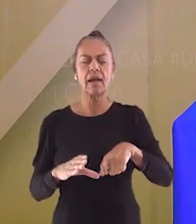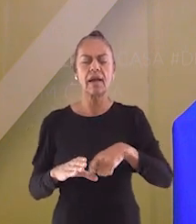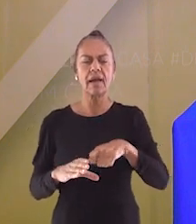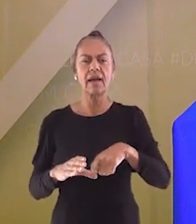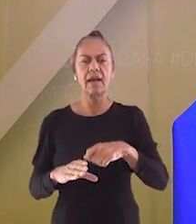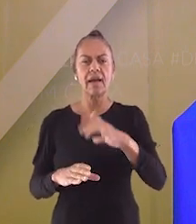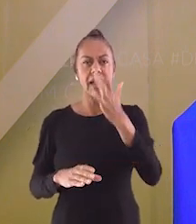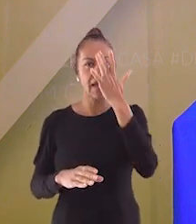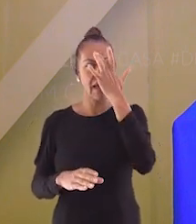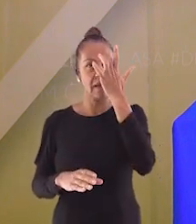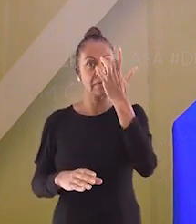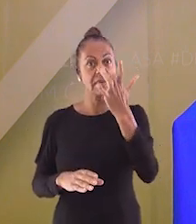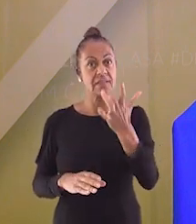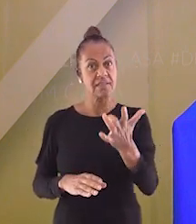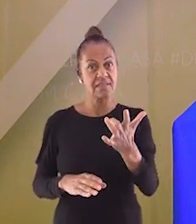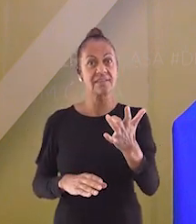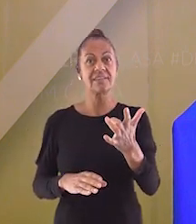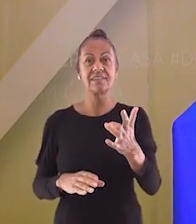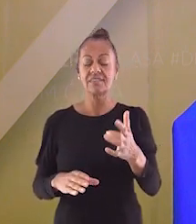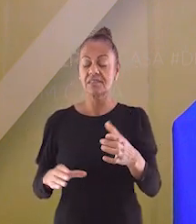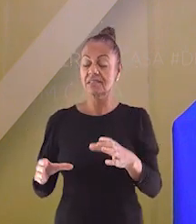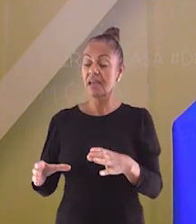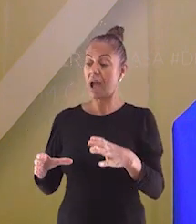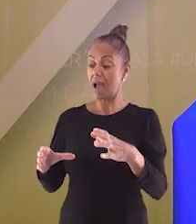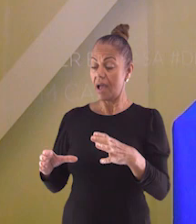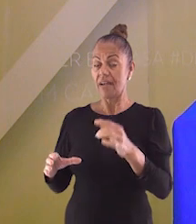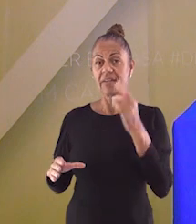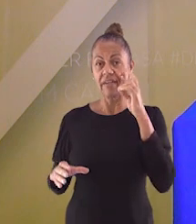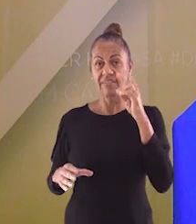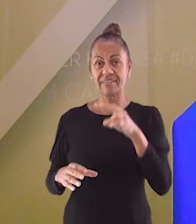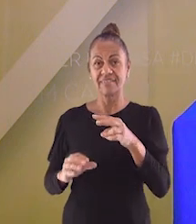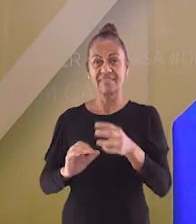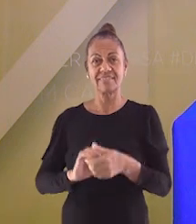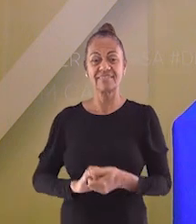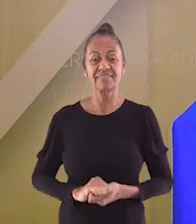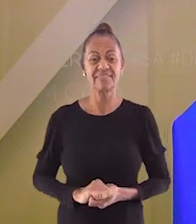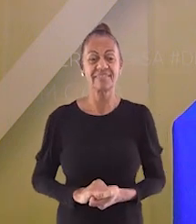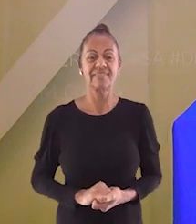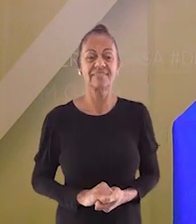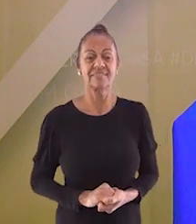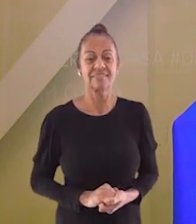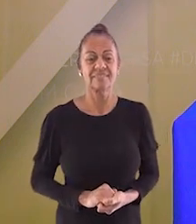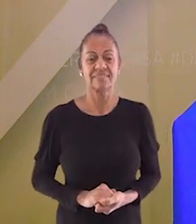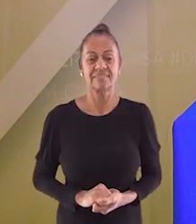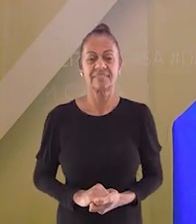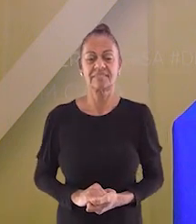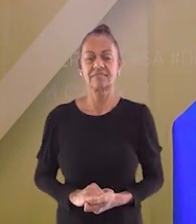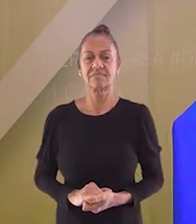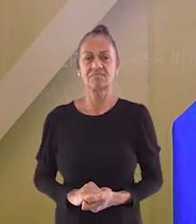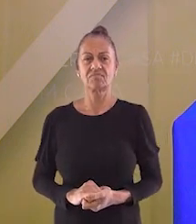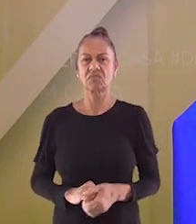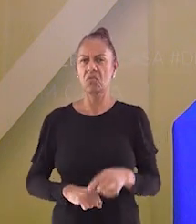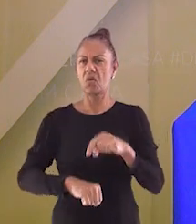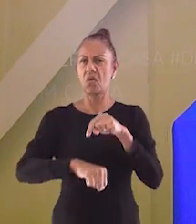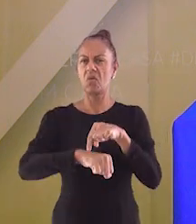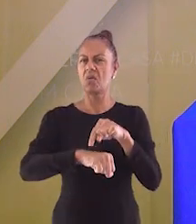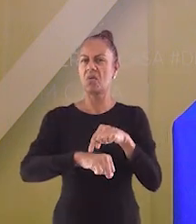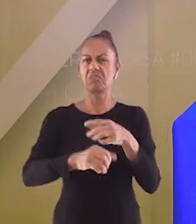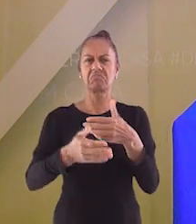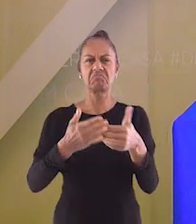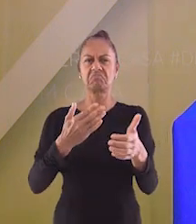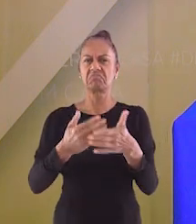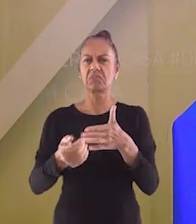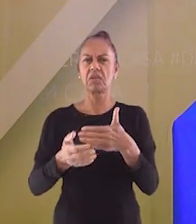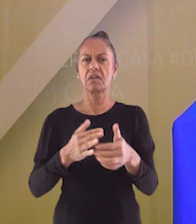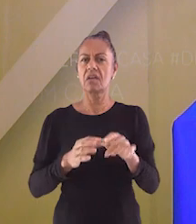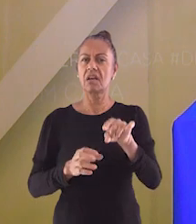deixa ela descansando, porque o efeito que você vai precisar só vai estar pronto no dia seguinte. Né? Isso mesmo. 8 horas é bastante tempo, tá? Você pode fazer de noite